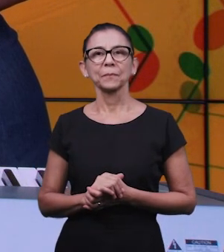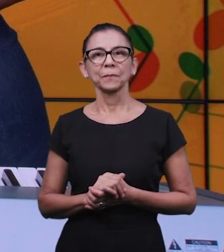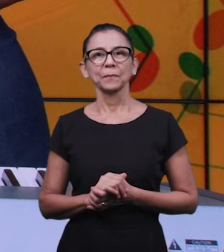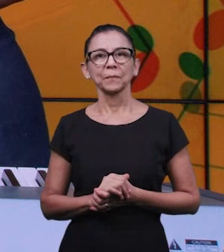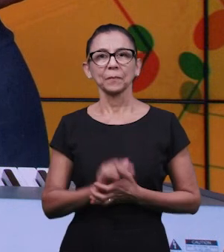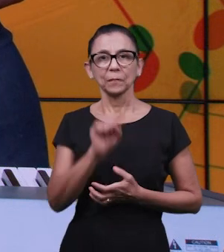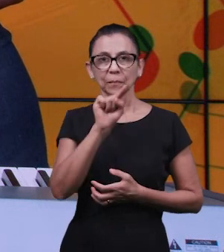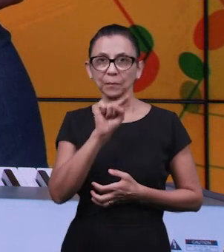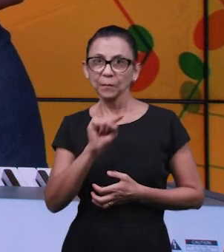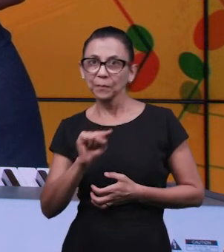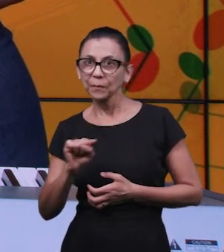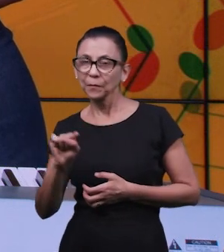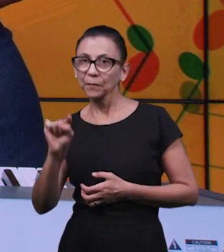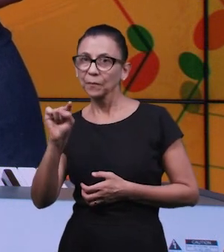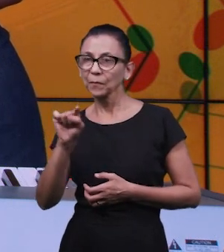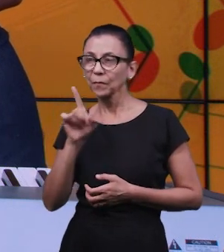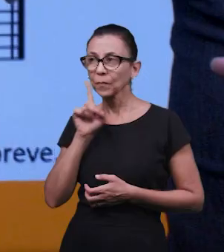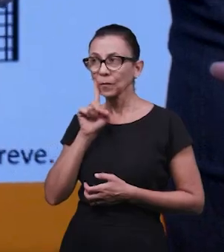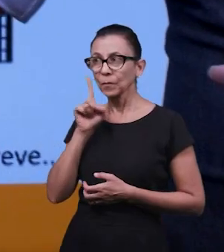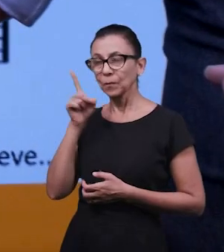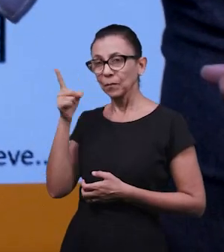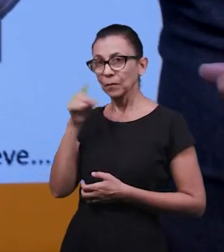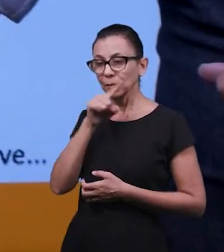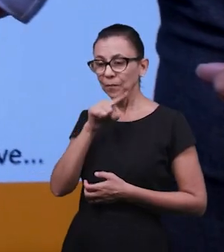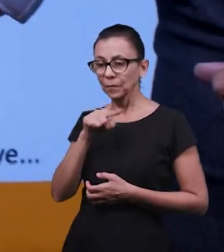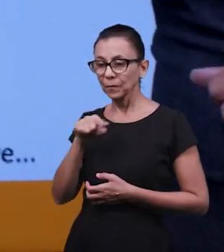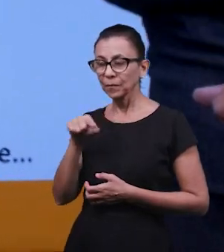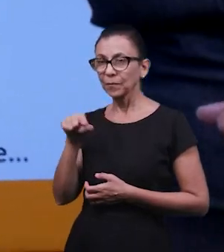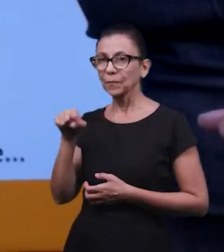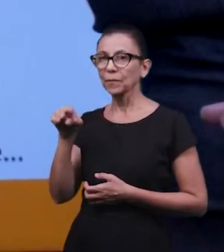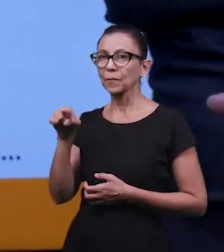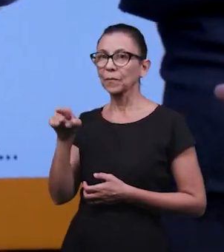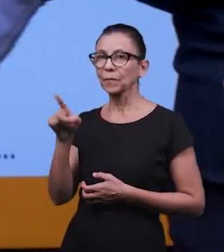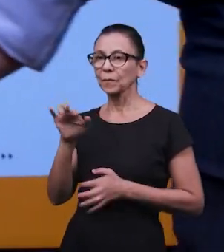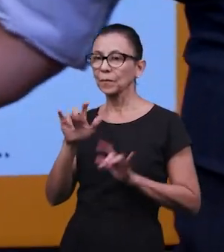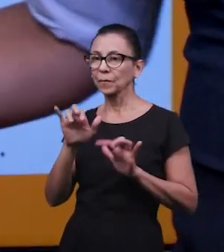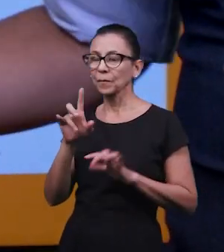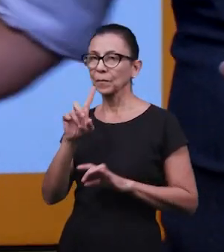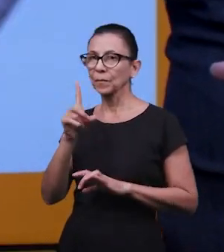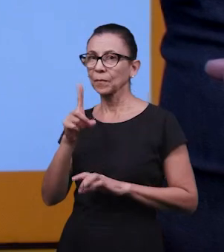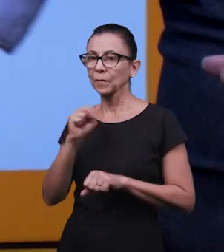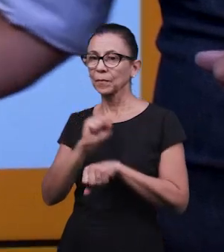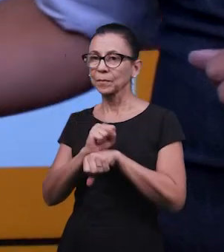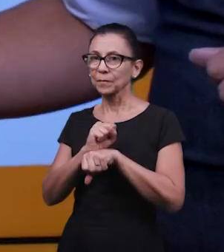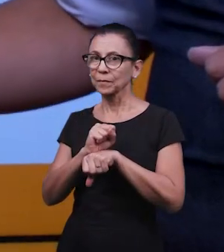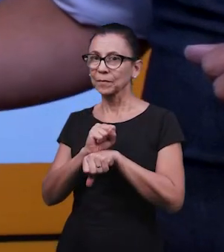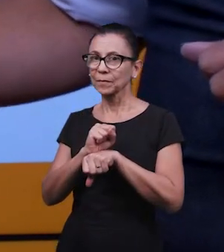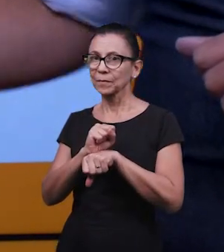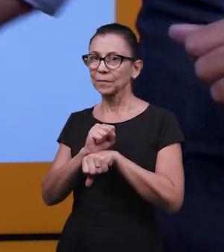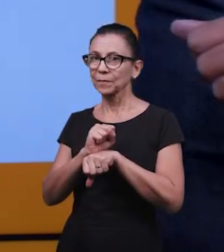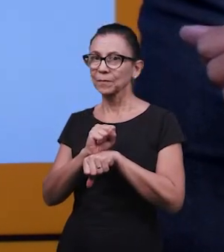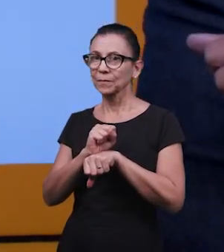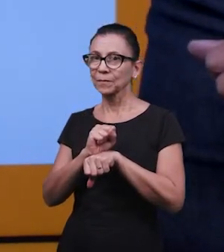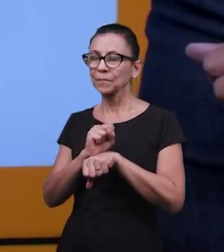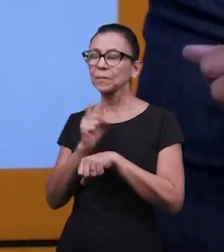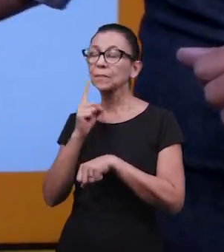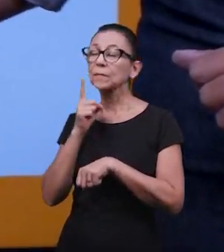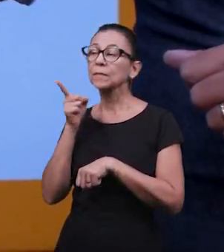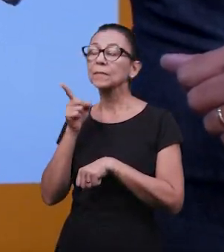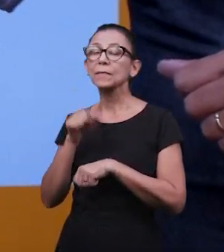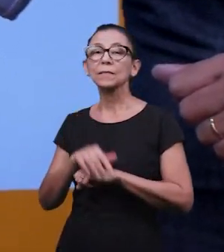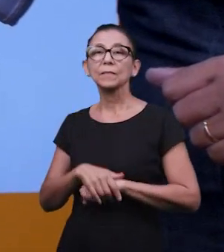colcheia pontuada com semicolcheia, lembrando que essa notinha corre. E nós, aqui